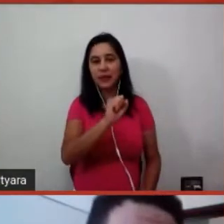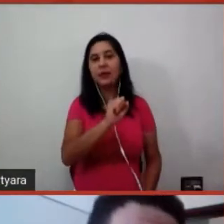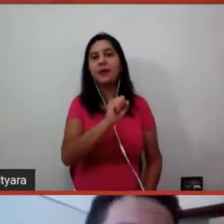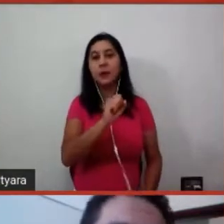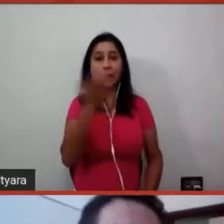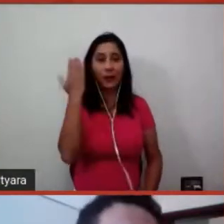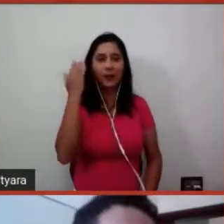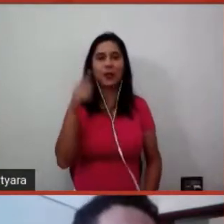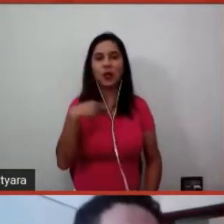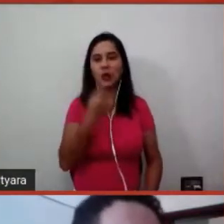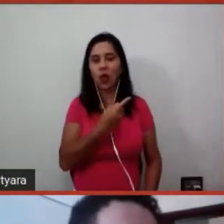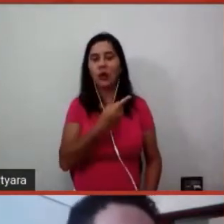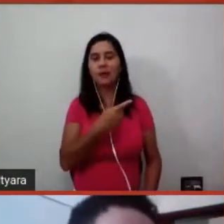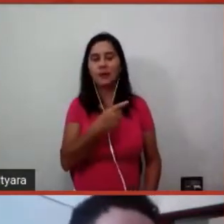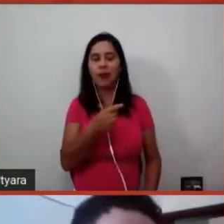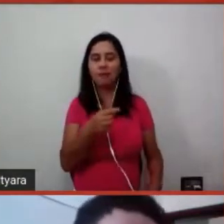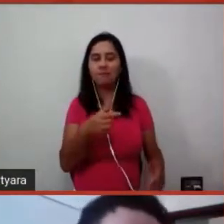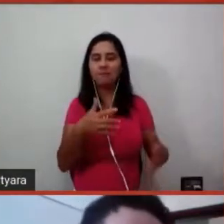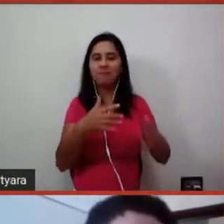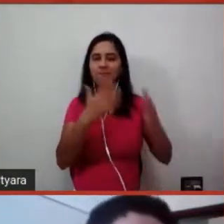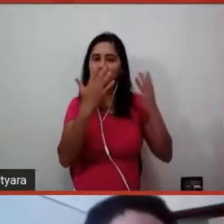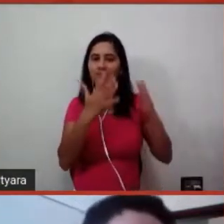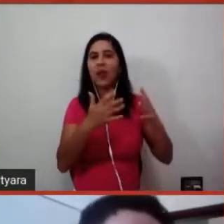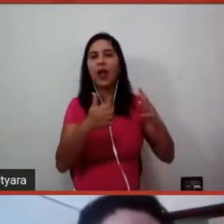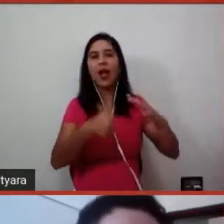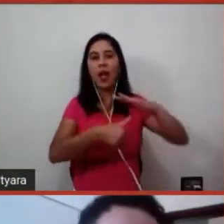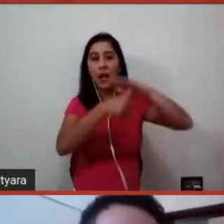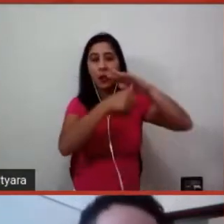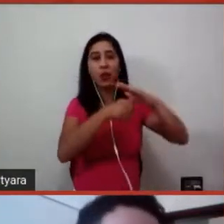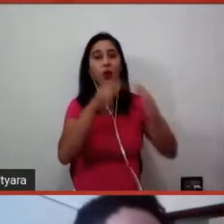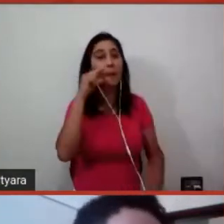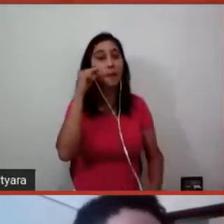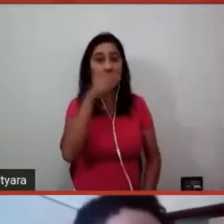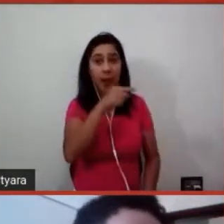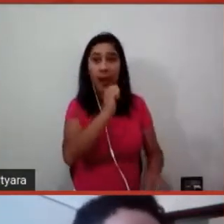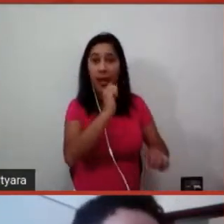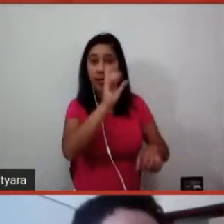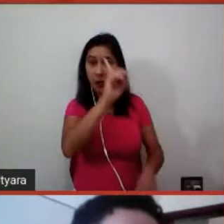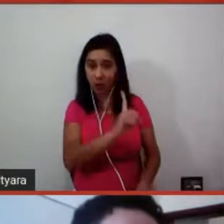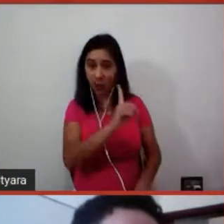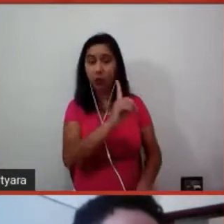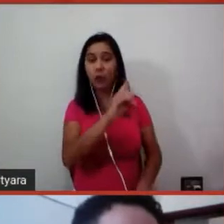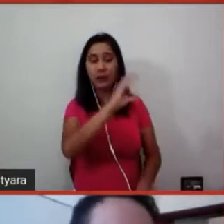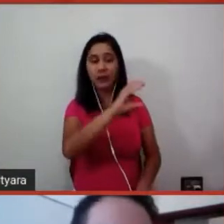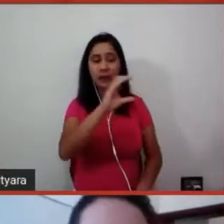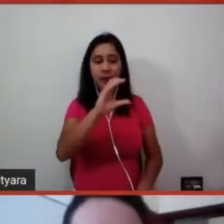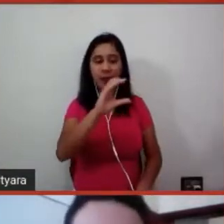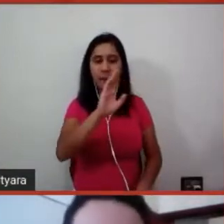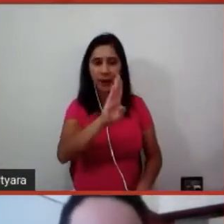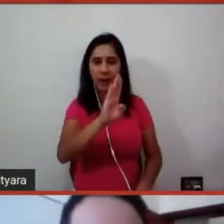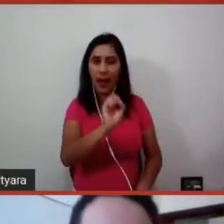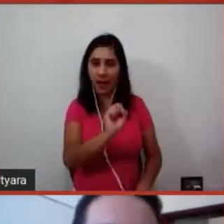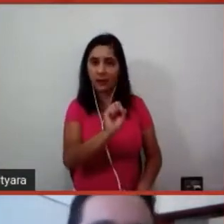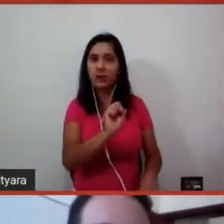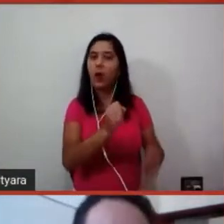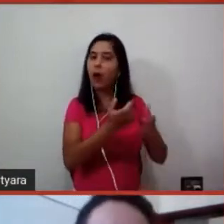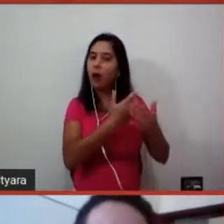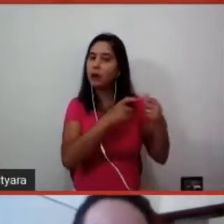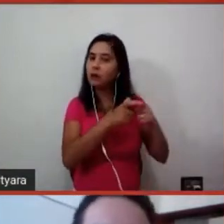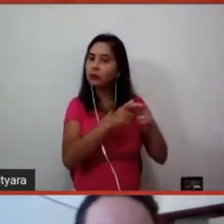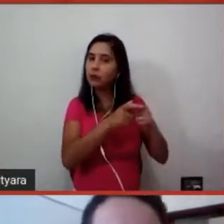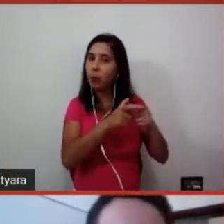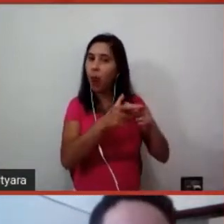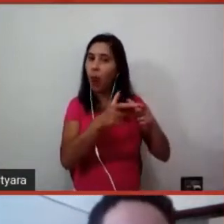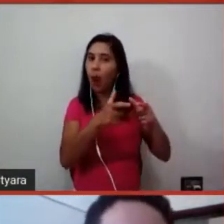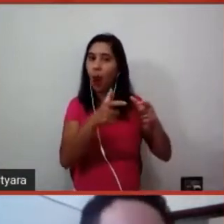magnífica reitora, professora Bia Oliveira, era diretora do CCBS e cresceu, né?